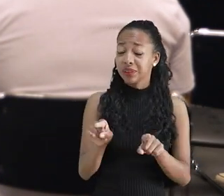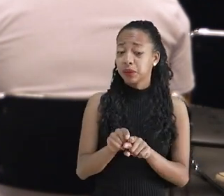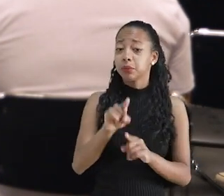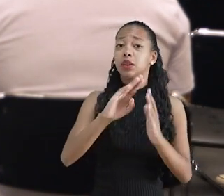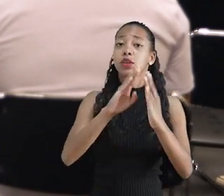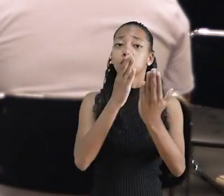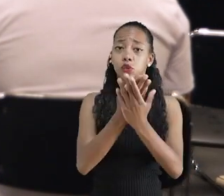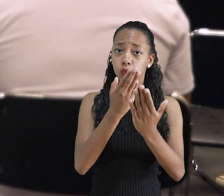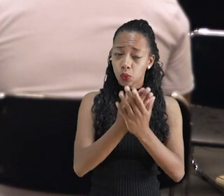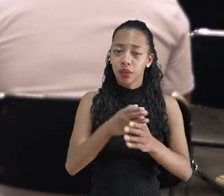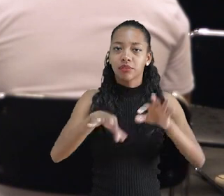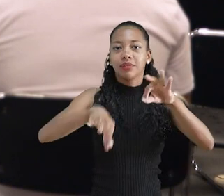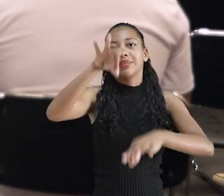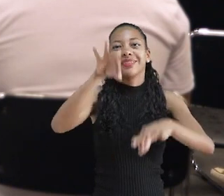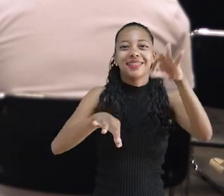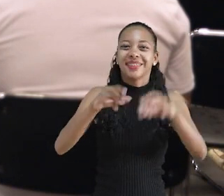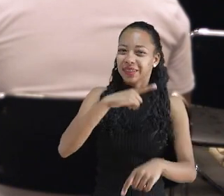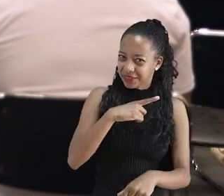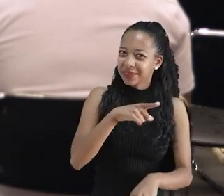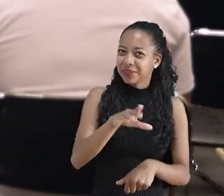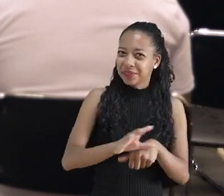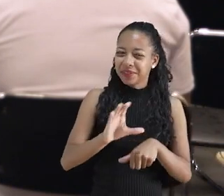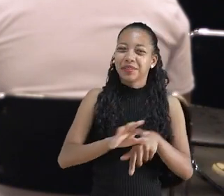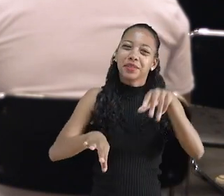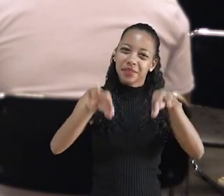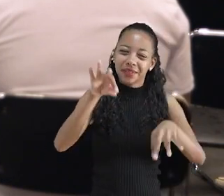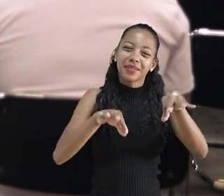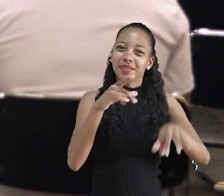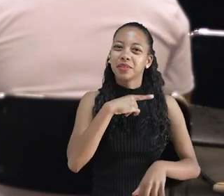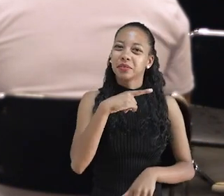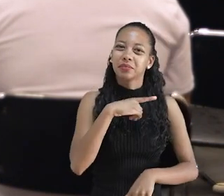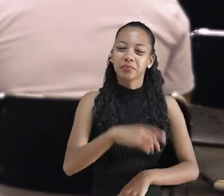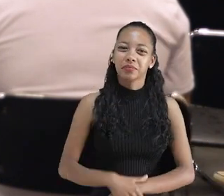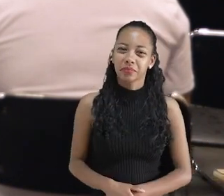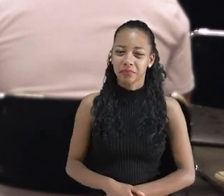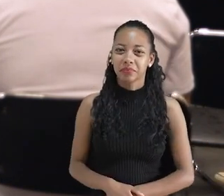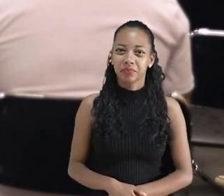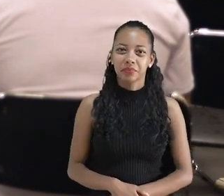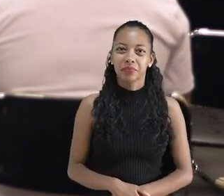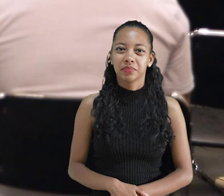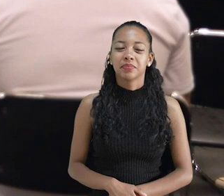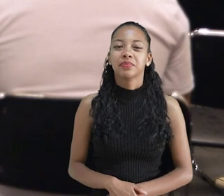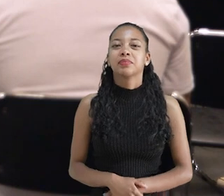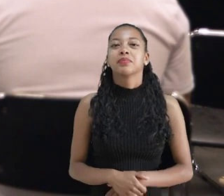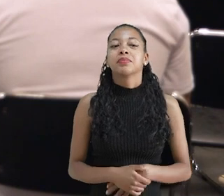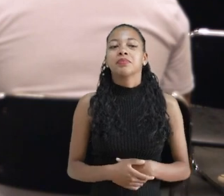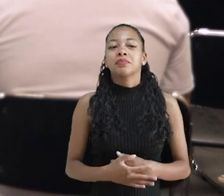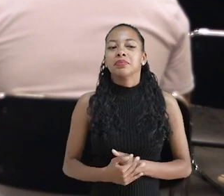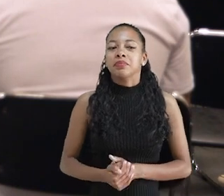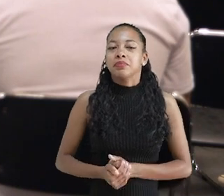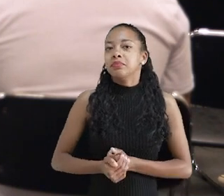funciona muito bem né então tivemos muitas vitórias nesse processo de 9 anos né macrodrenagem do do Rio tucunduba que é um rio